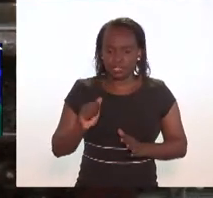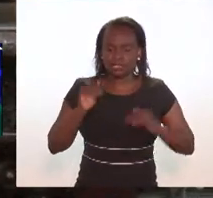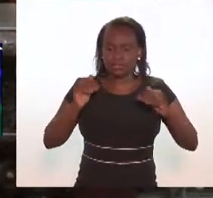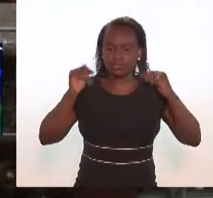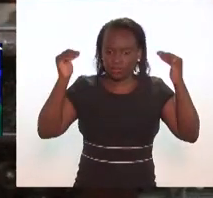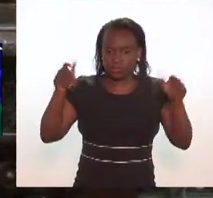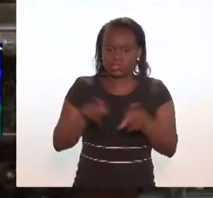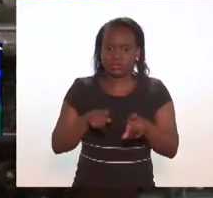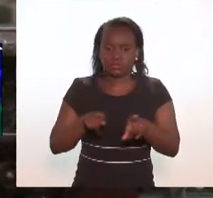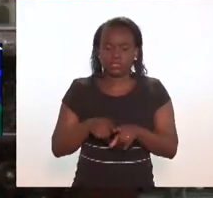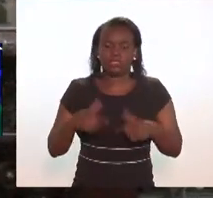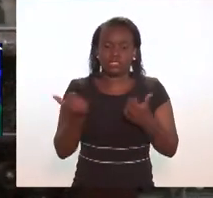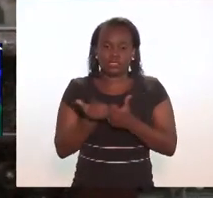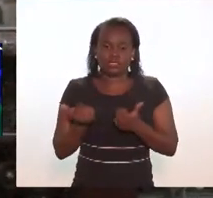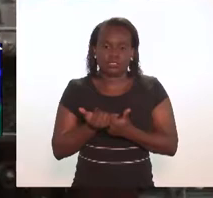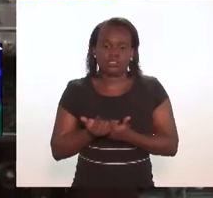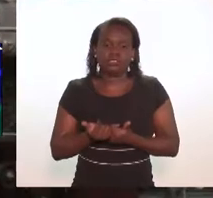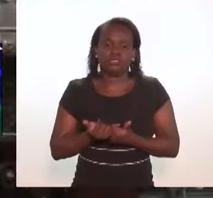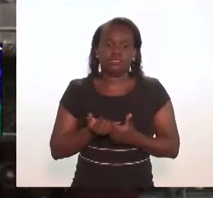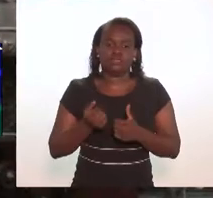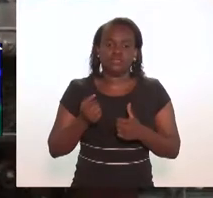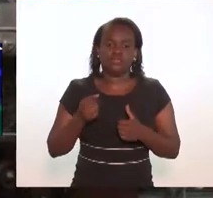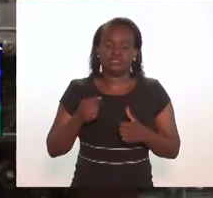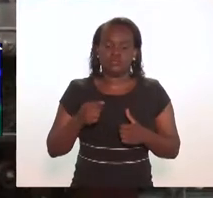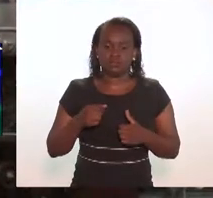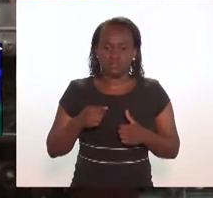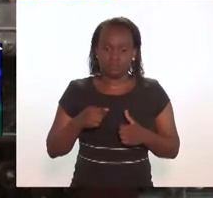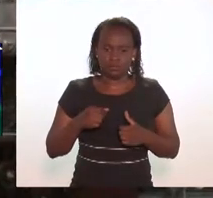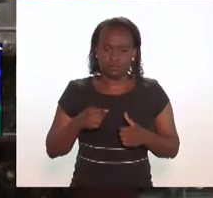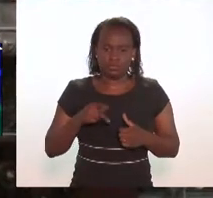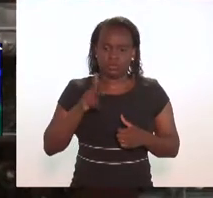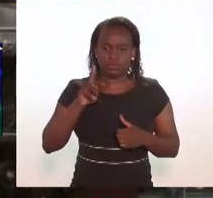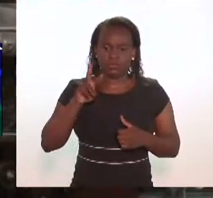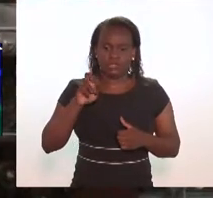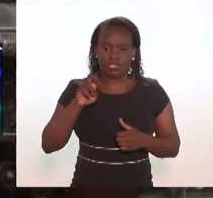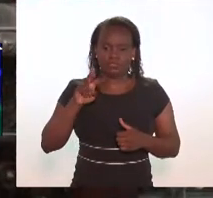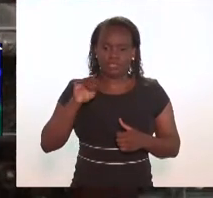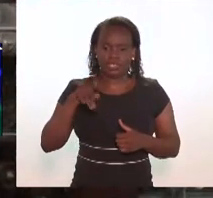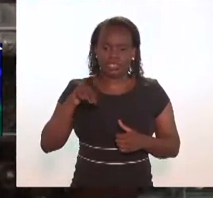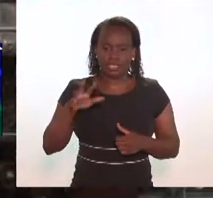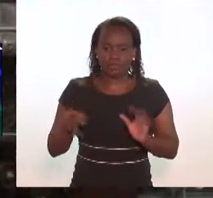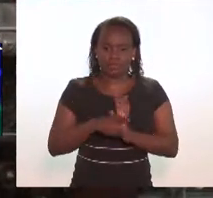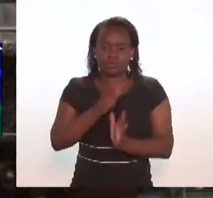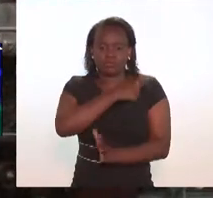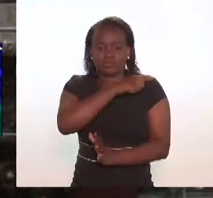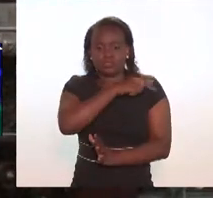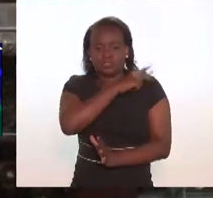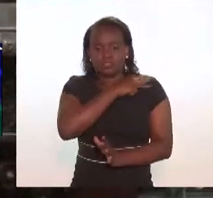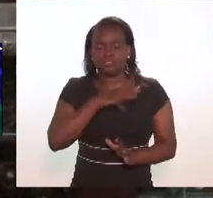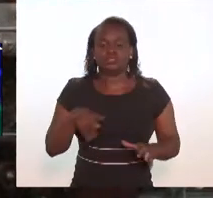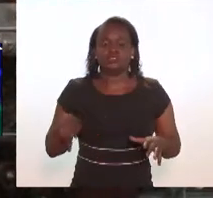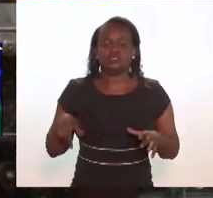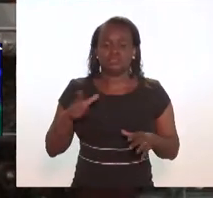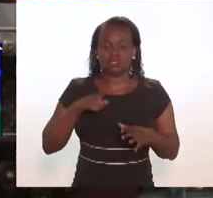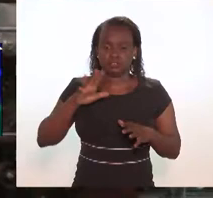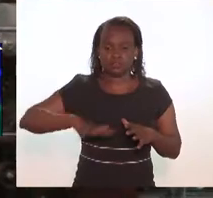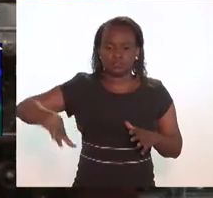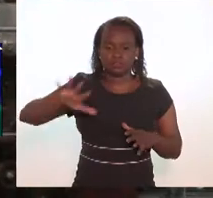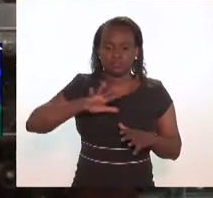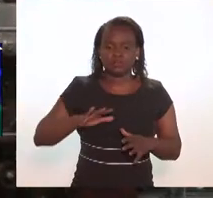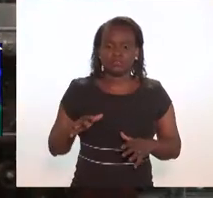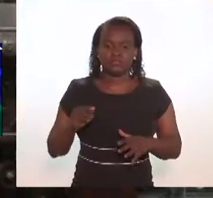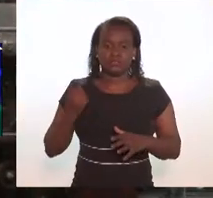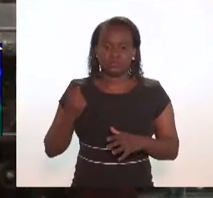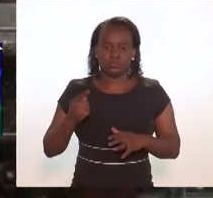o cargo de assistente previdenciário de nível médio com lotação no âmbito do Fundo Único